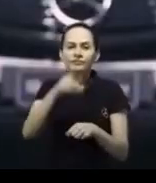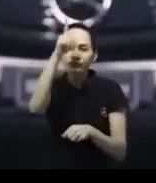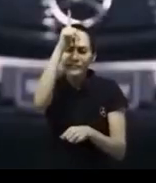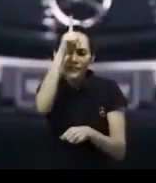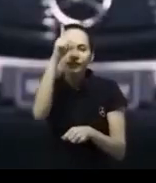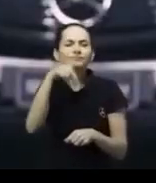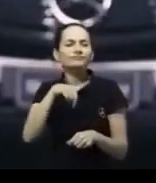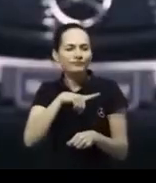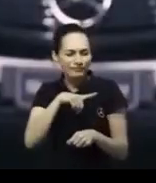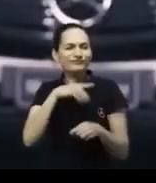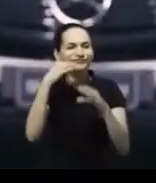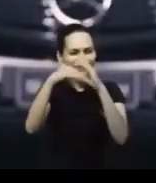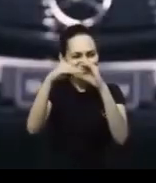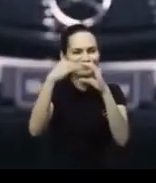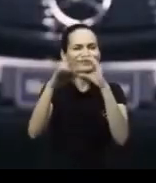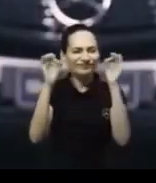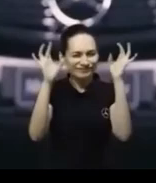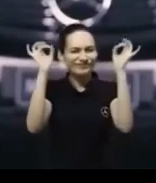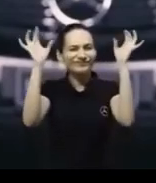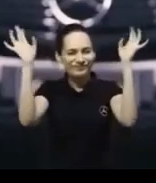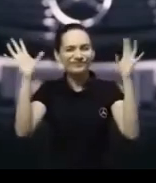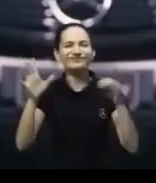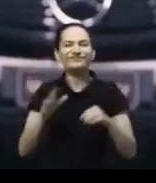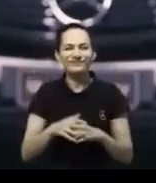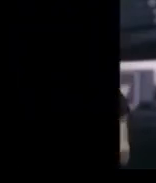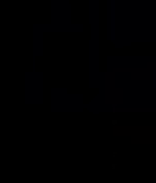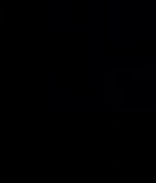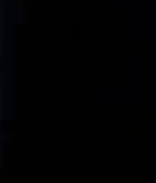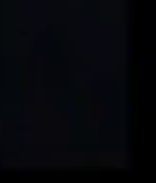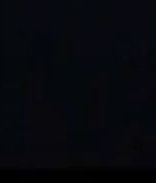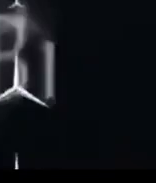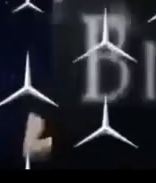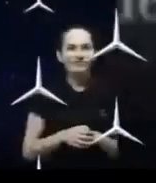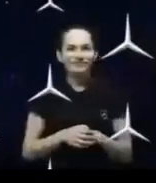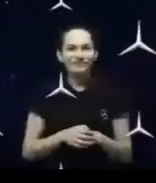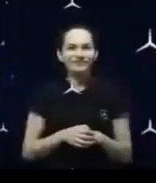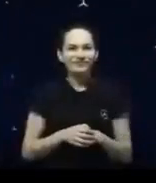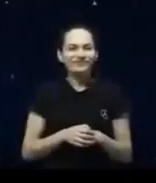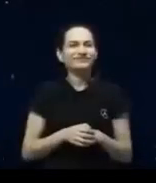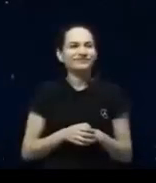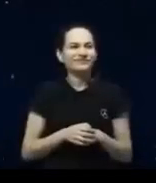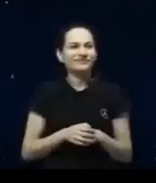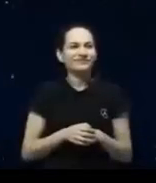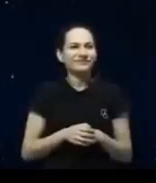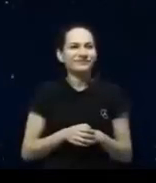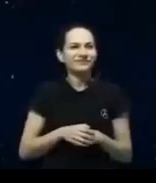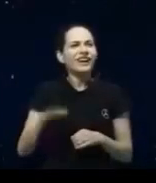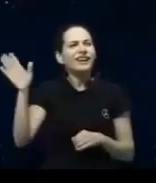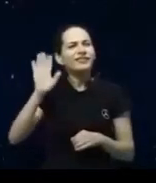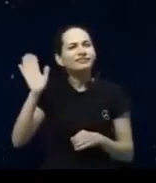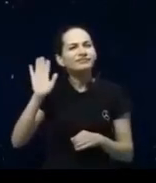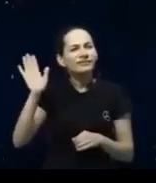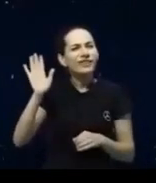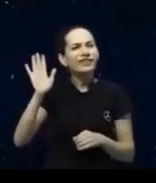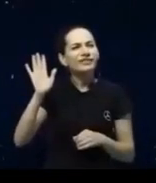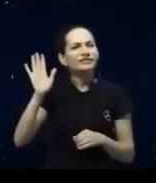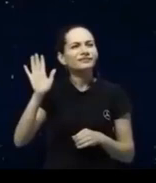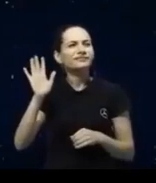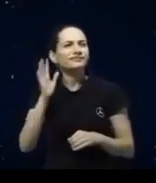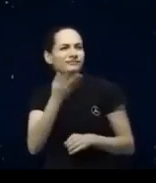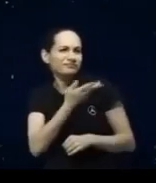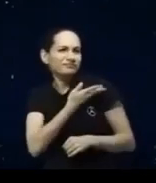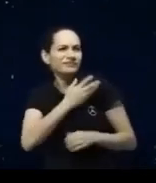Alemanha que temos uma mensagem muito especial. Hello from Stuttgart, my friends,